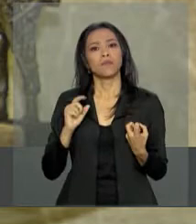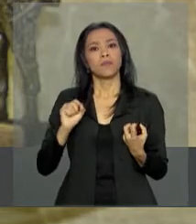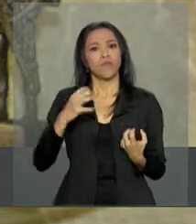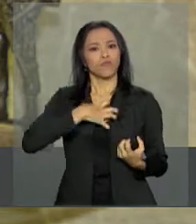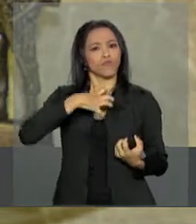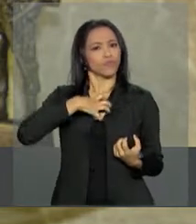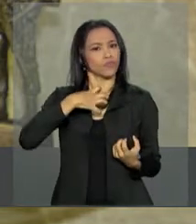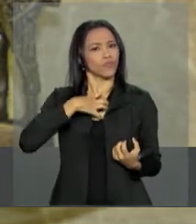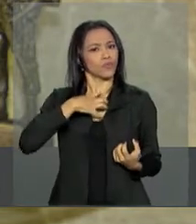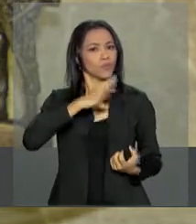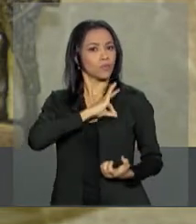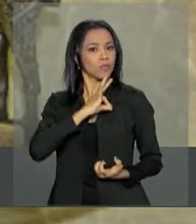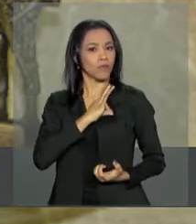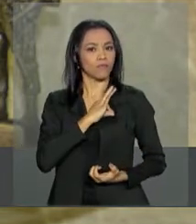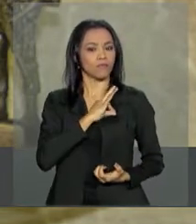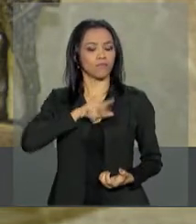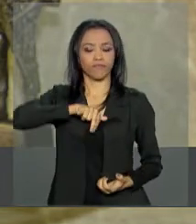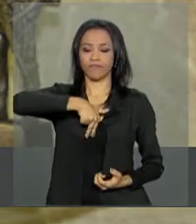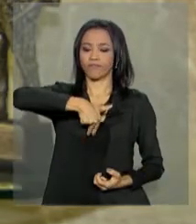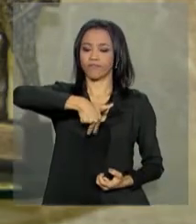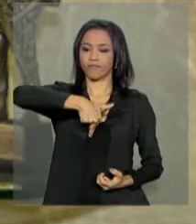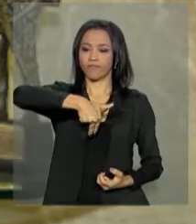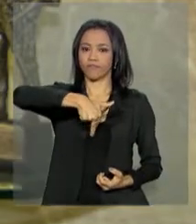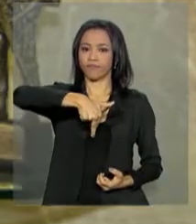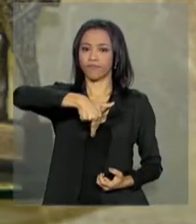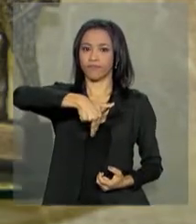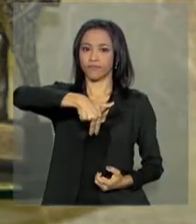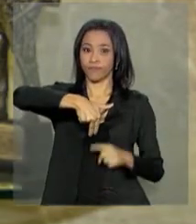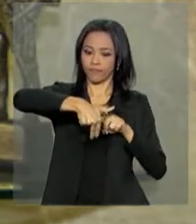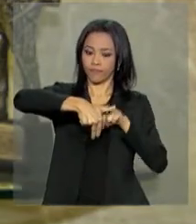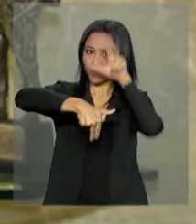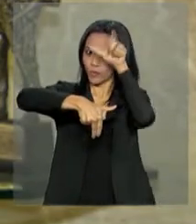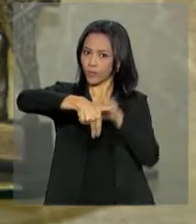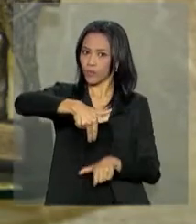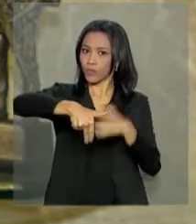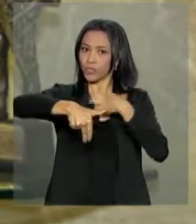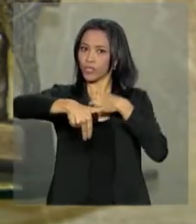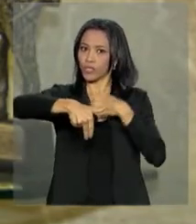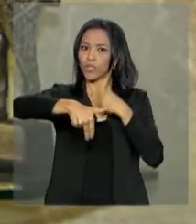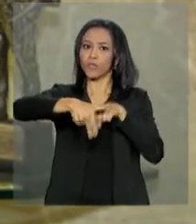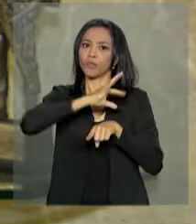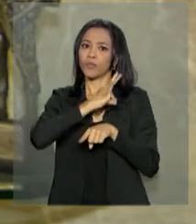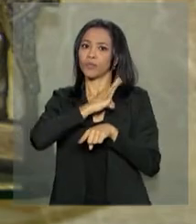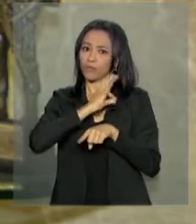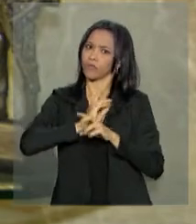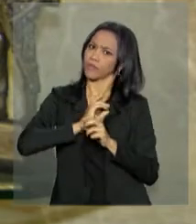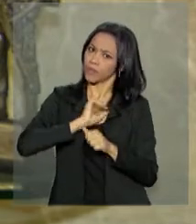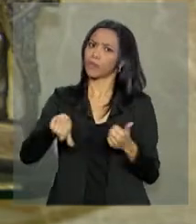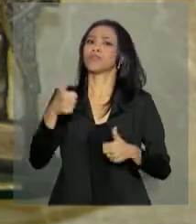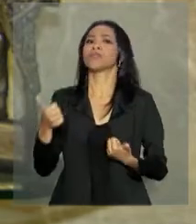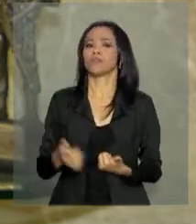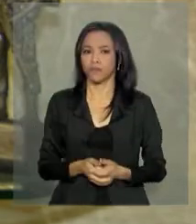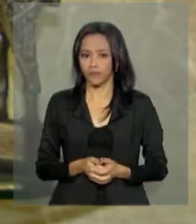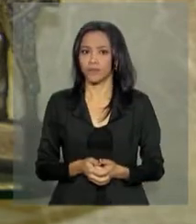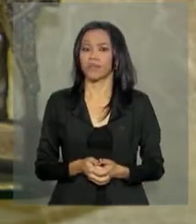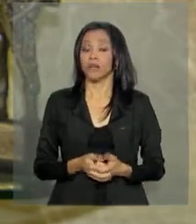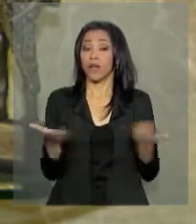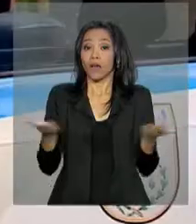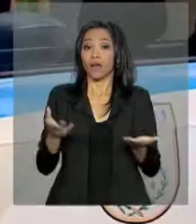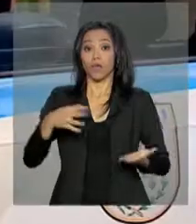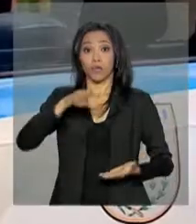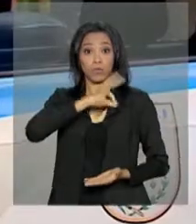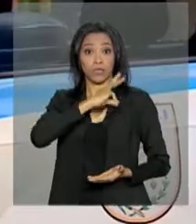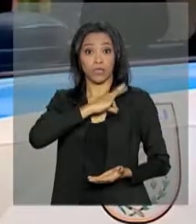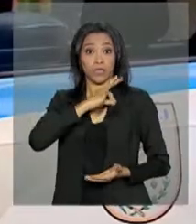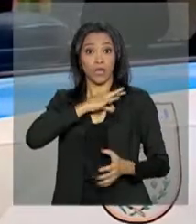postura do policial na rua. A própria postura do policial na rua, ela está mudando. O policial agora já